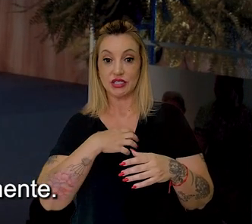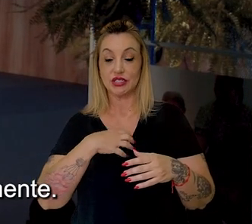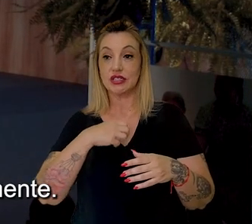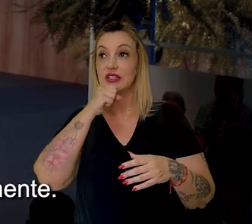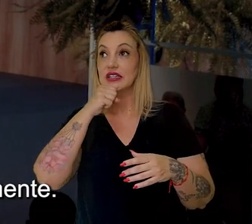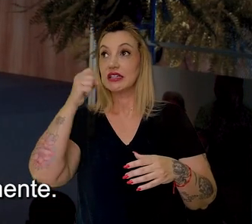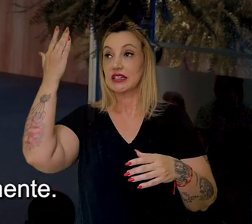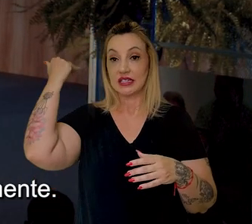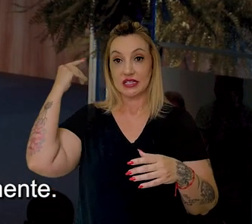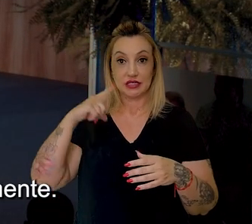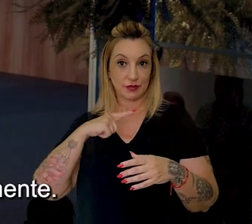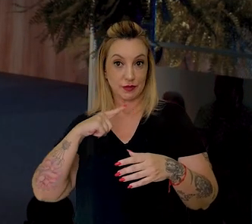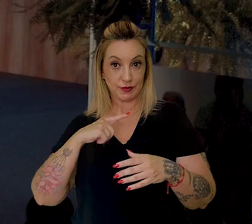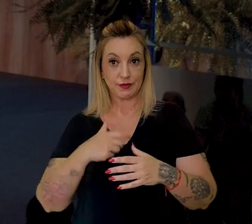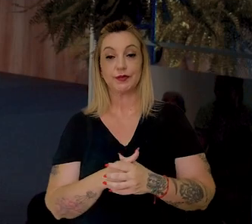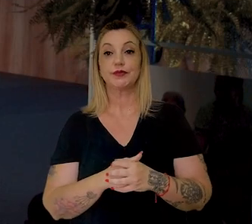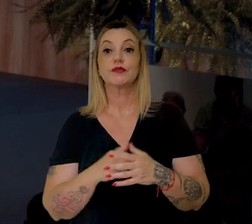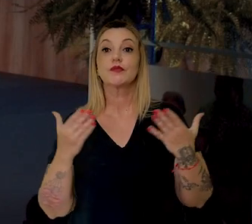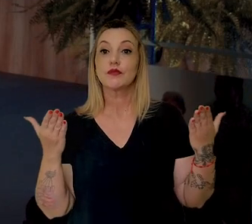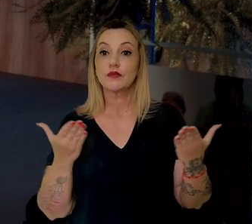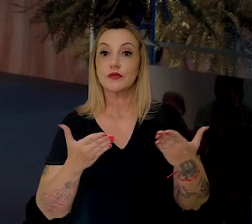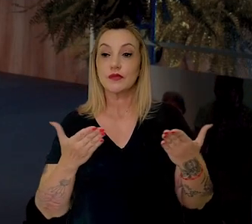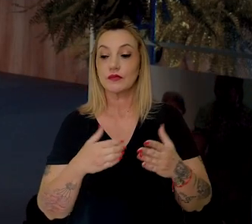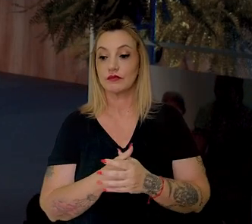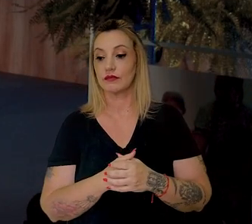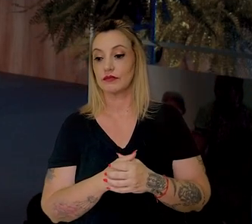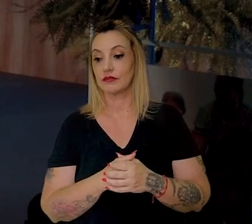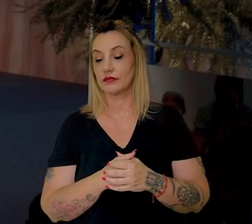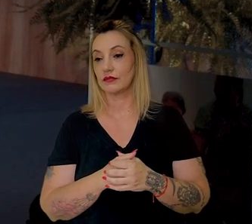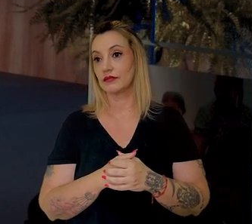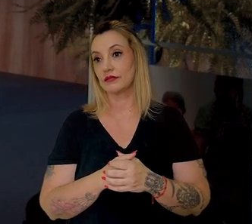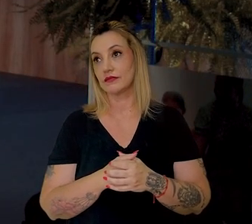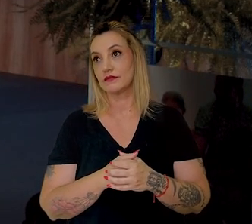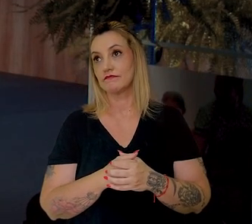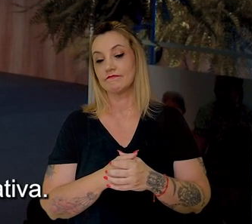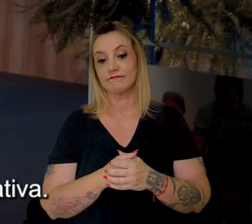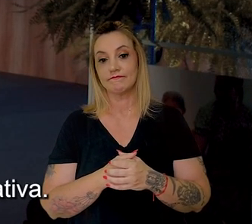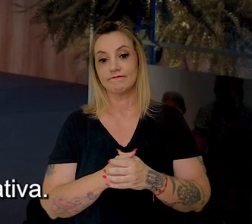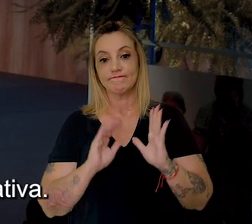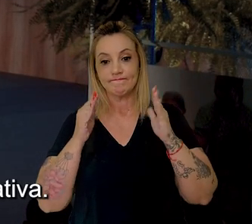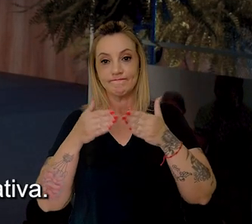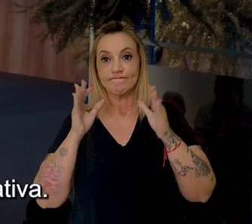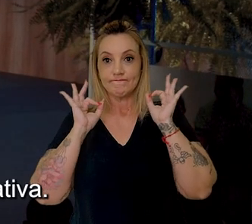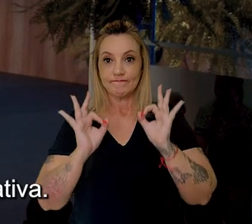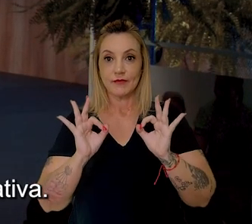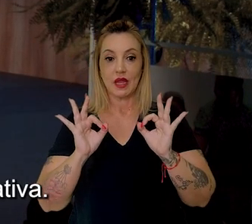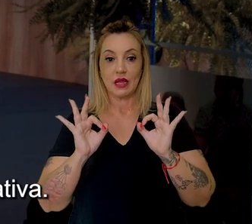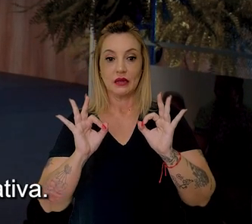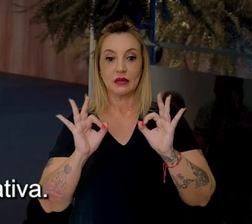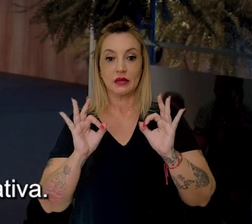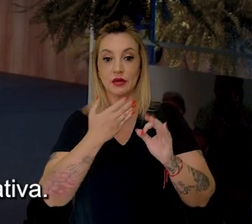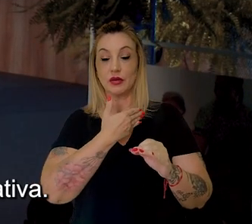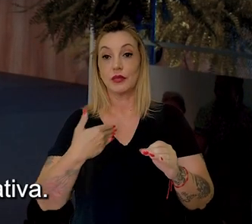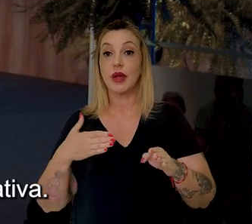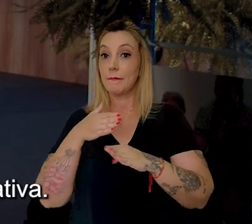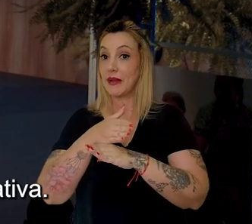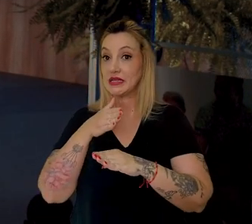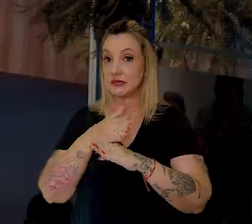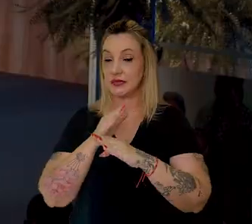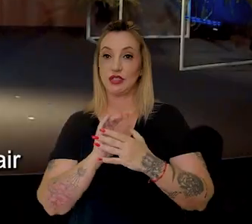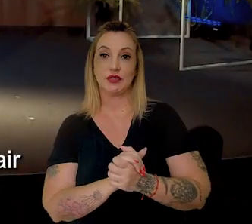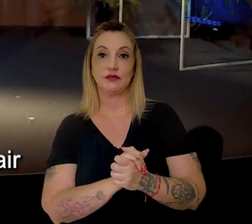como a gente tinha antigamente hoje é o ponto mesmo é você fazer uma governança